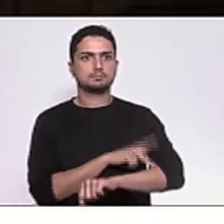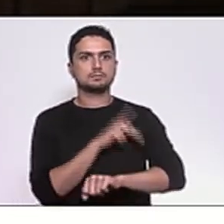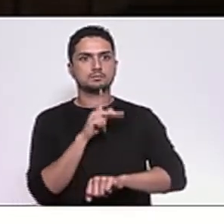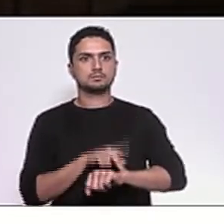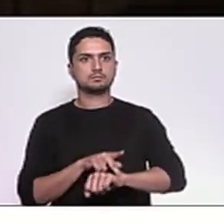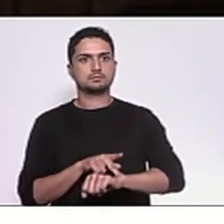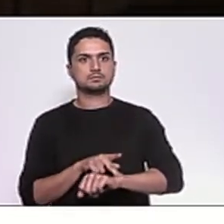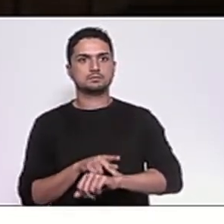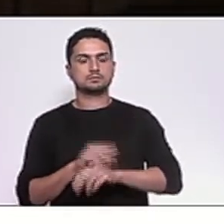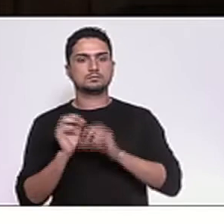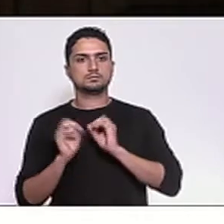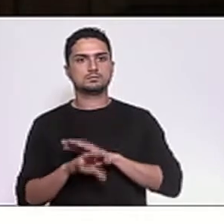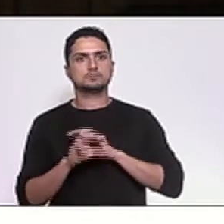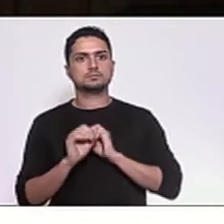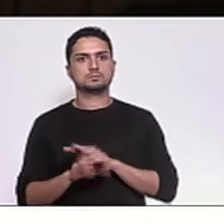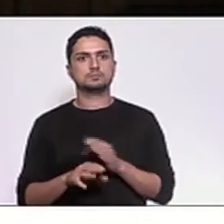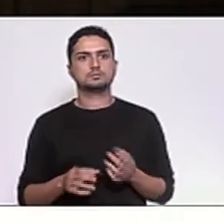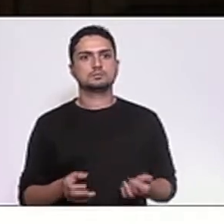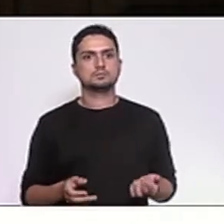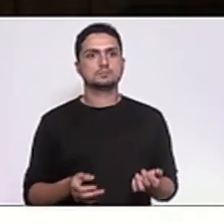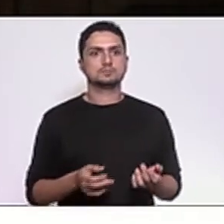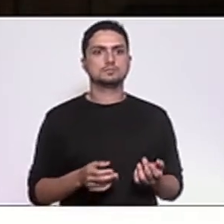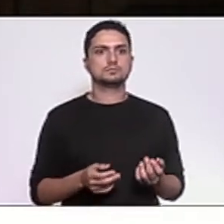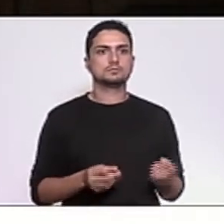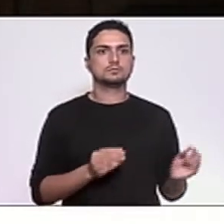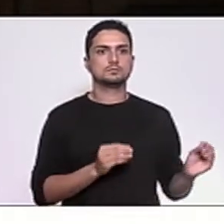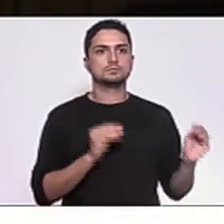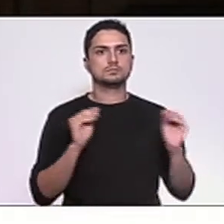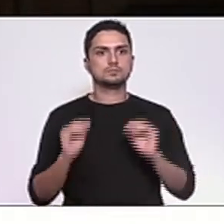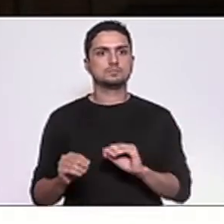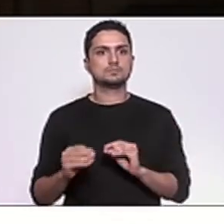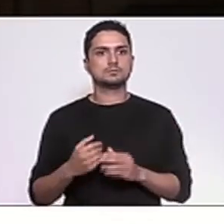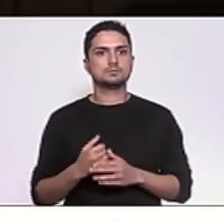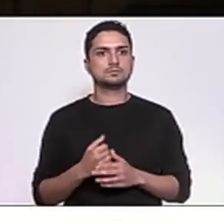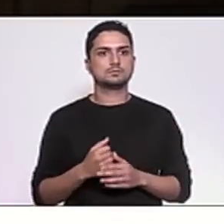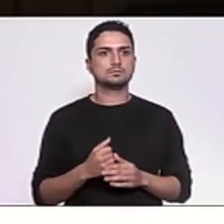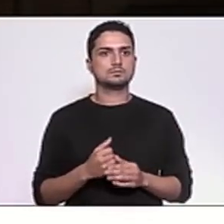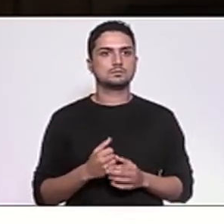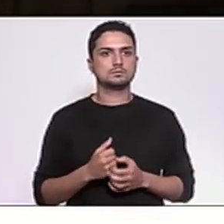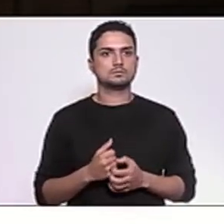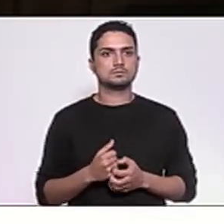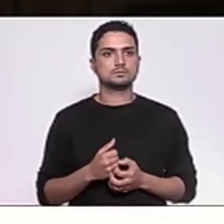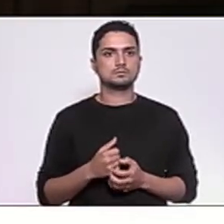pedagógico da educação para colocar como mote central